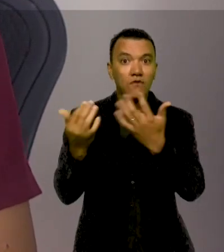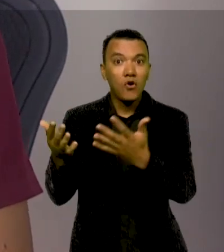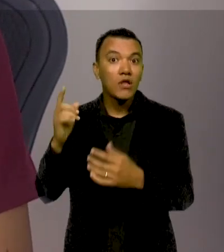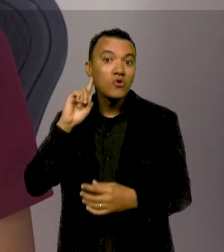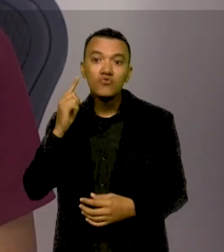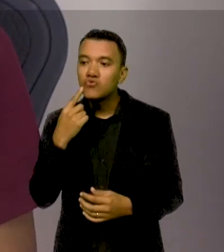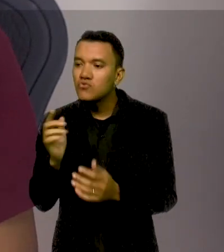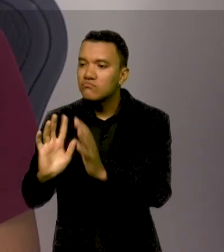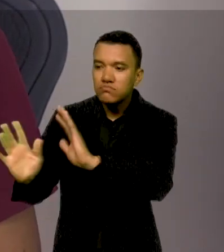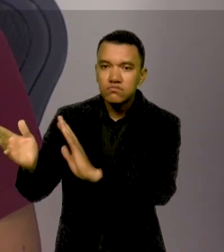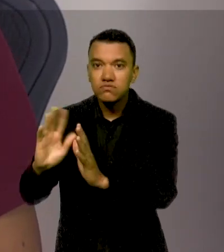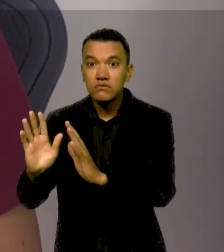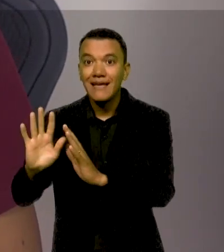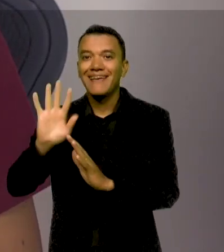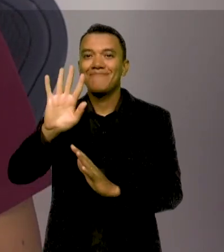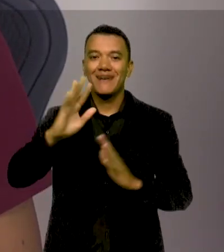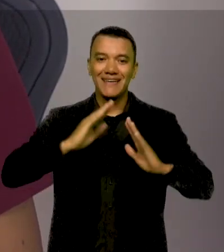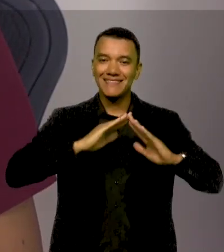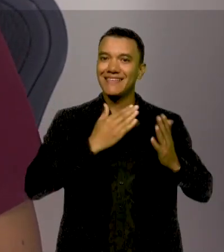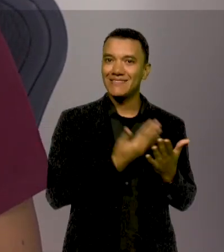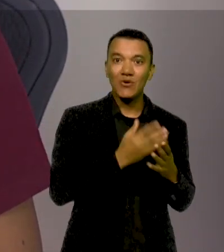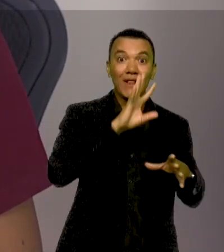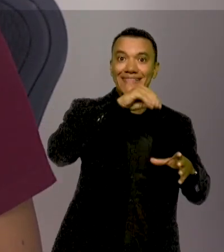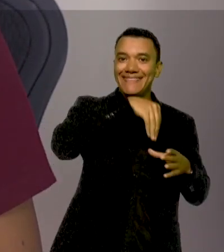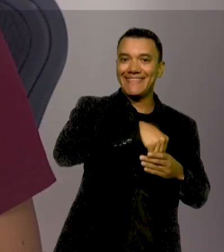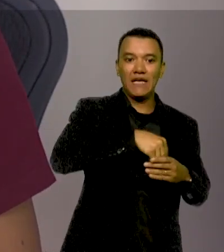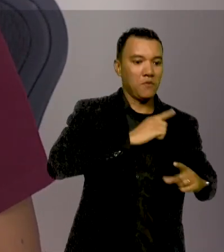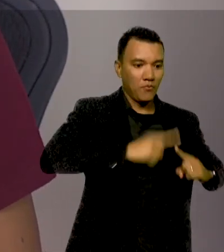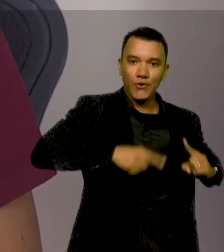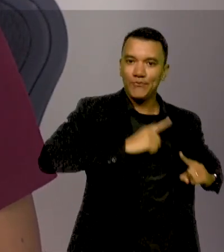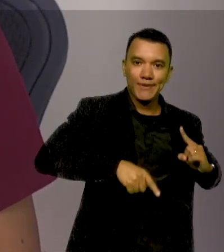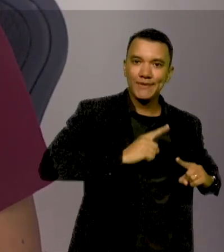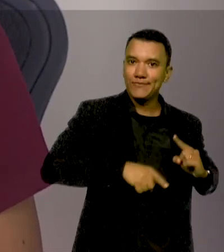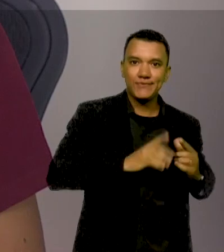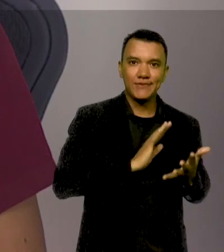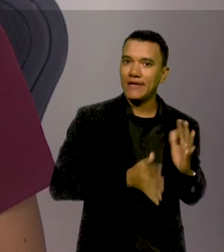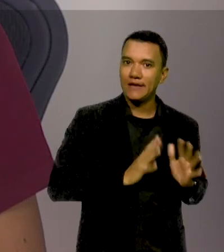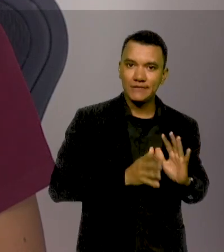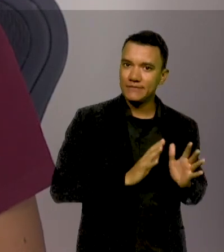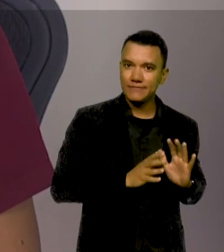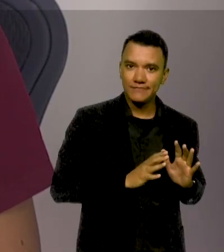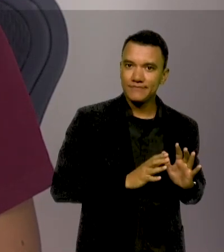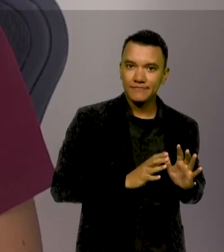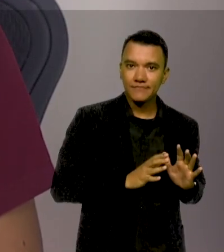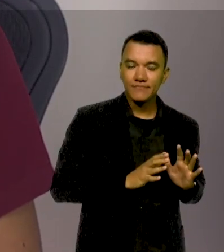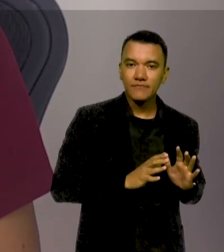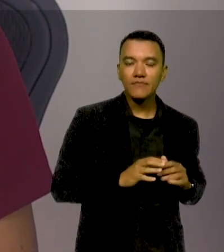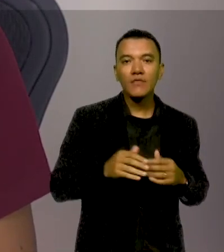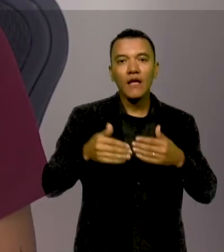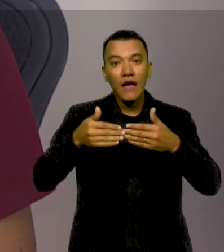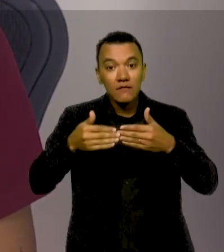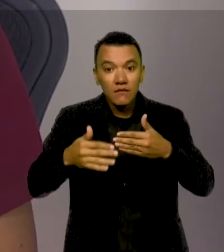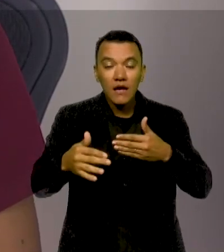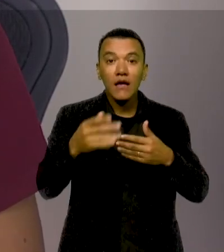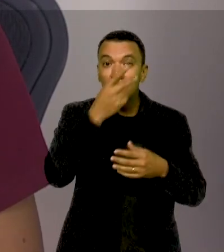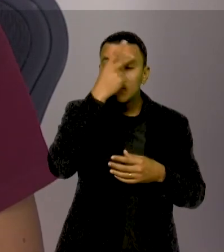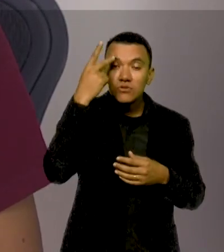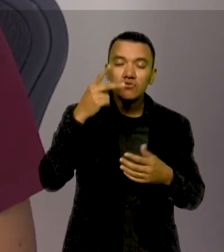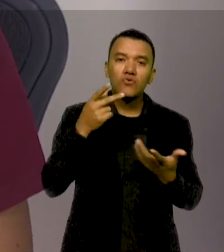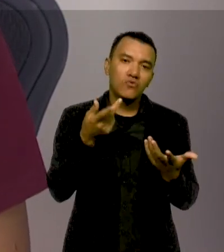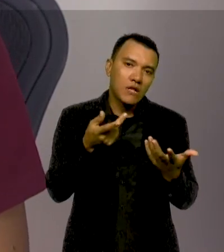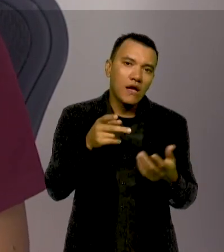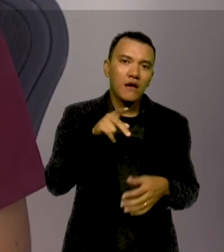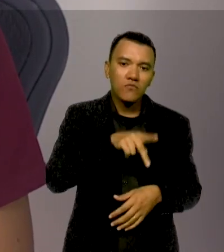sinais, mas dentro das escolas não era permitido até esse momento. E a partir desse momento são essas pessoas